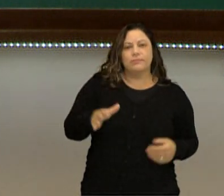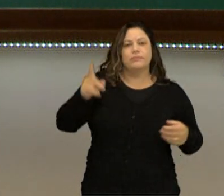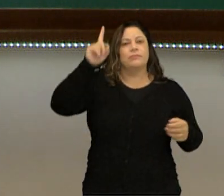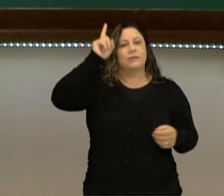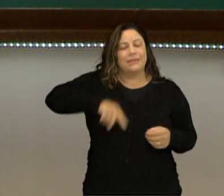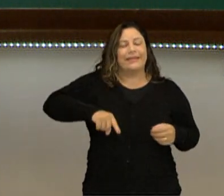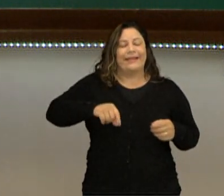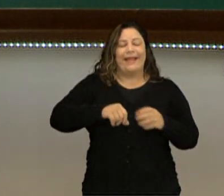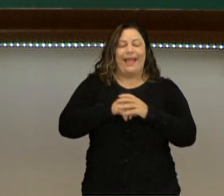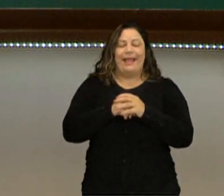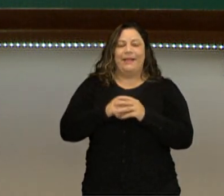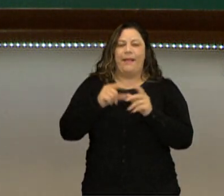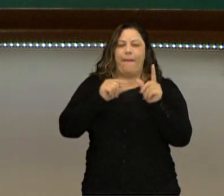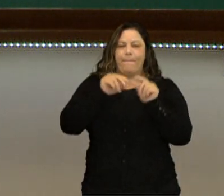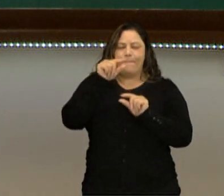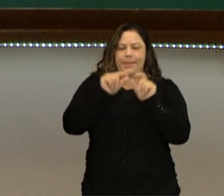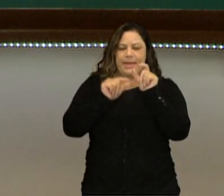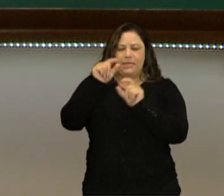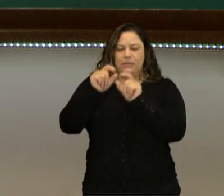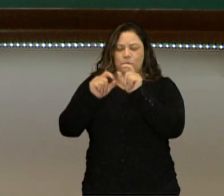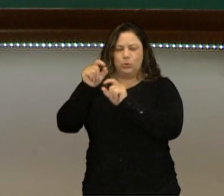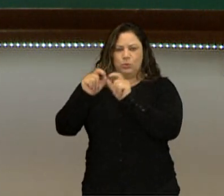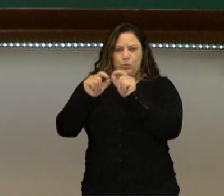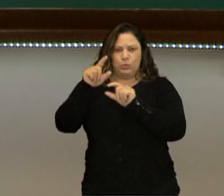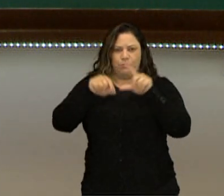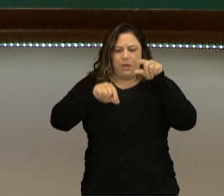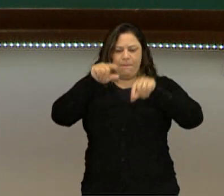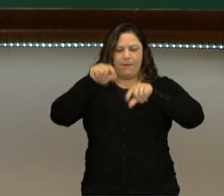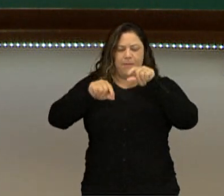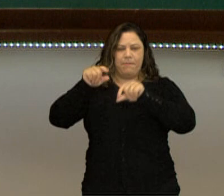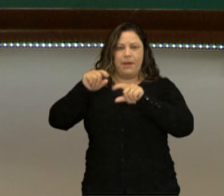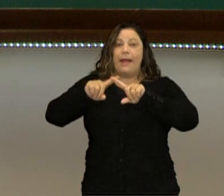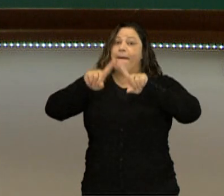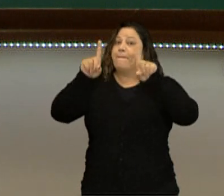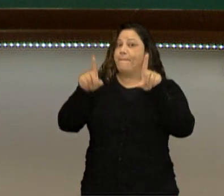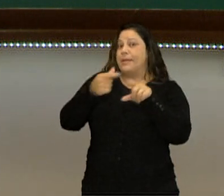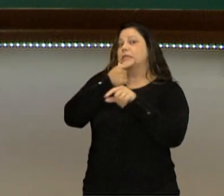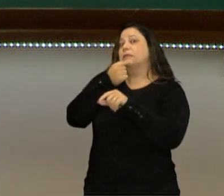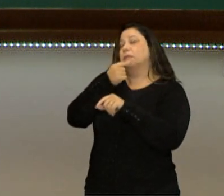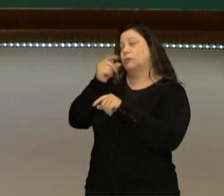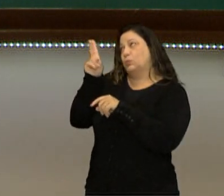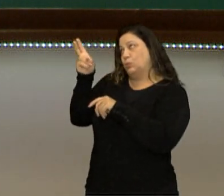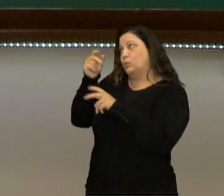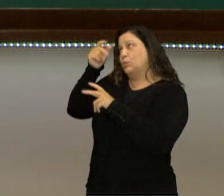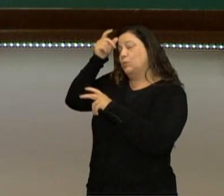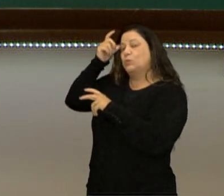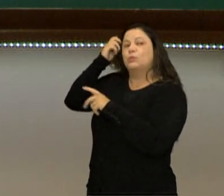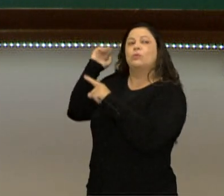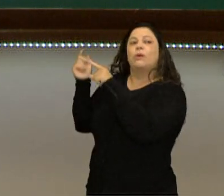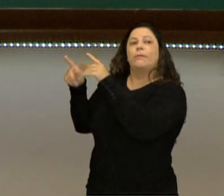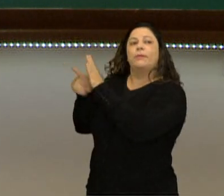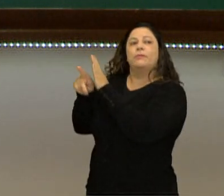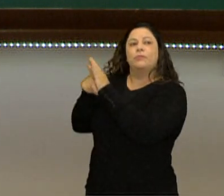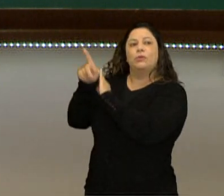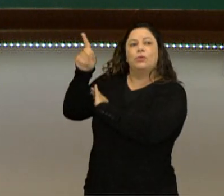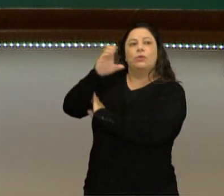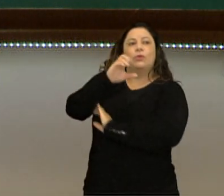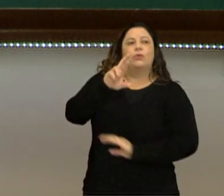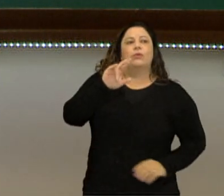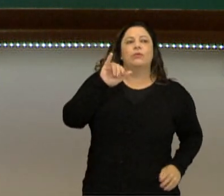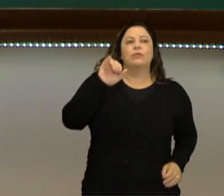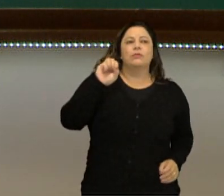de partículas. Só que, cuidado, um cara chamado Christian Huygens, ele propôs, também baseado